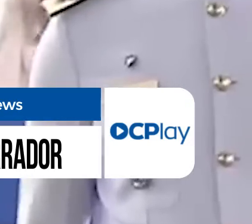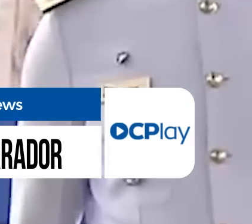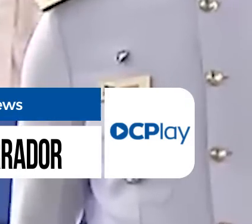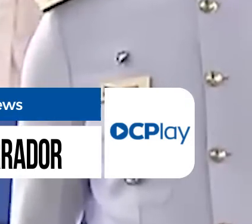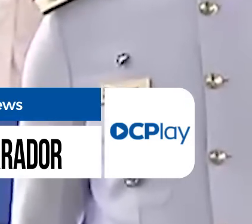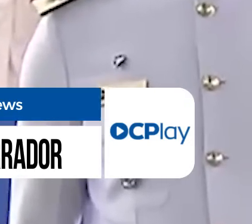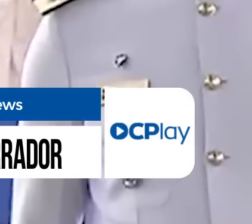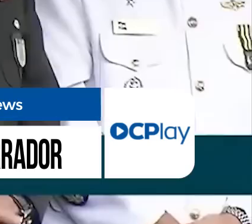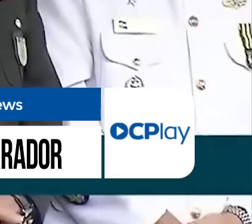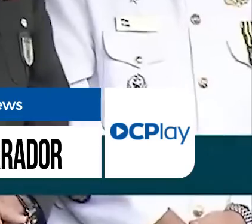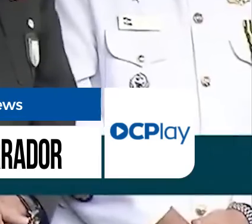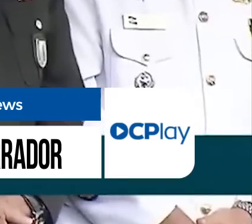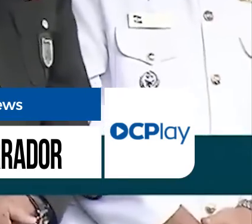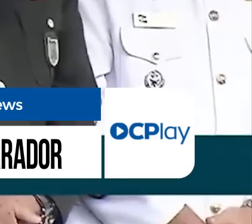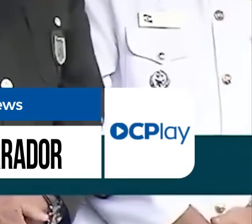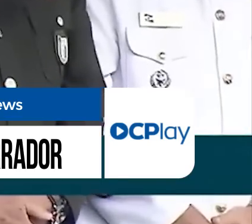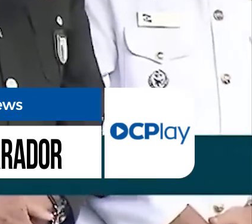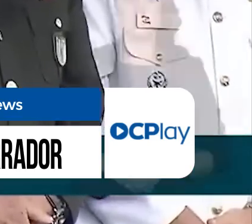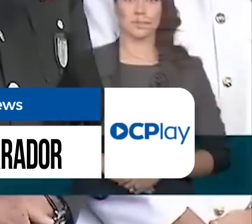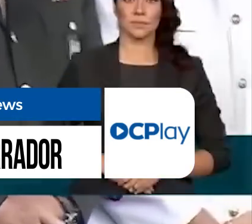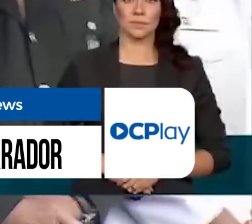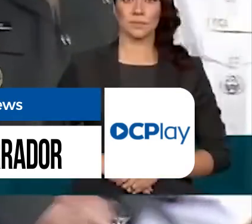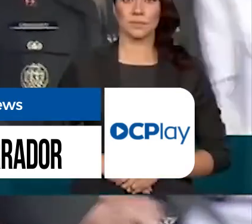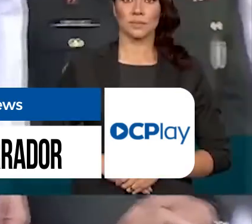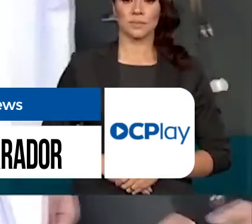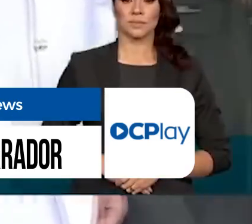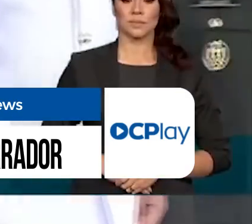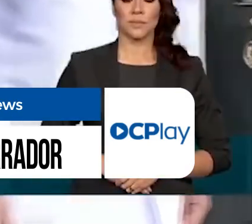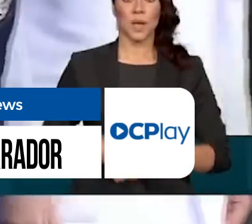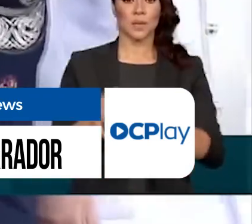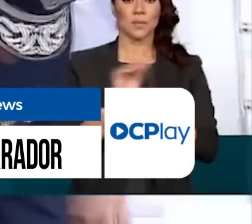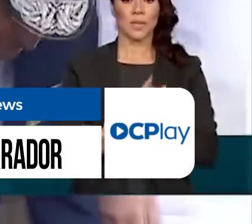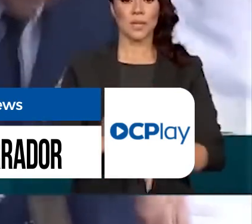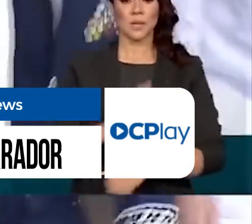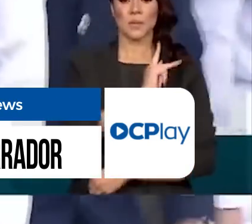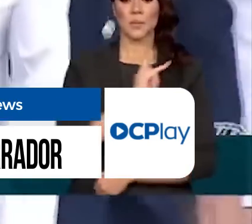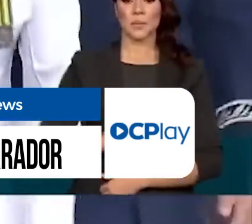narrador em nome do presidente. Mensagem do presidente da República.